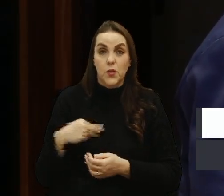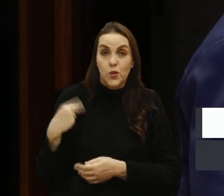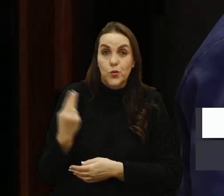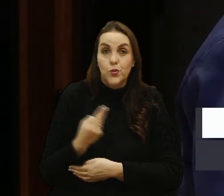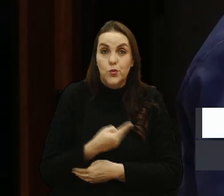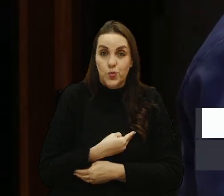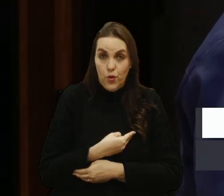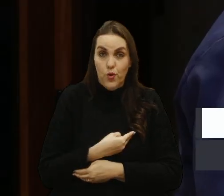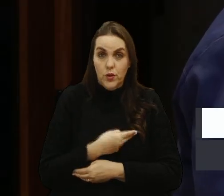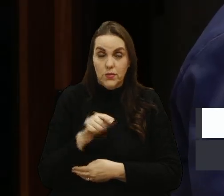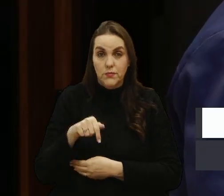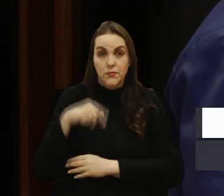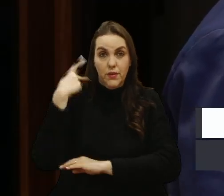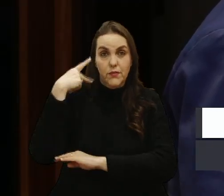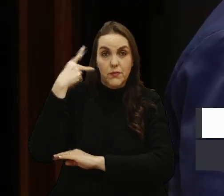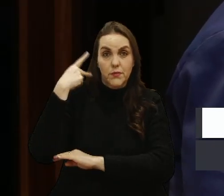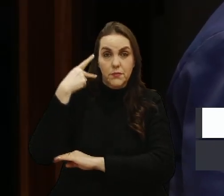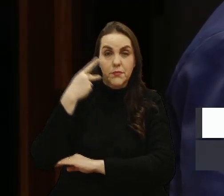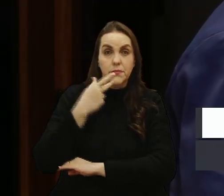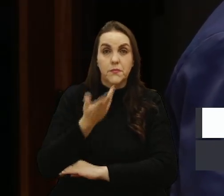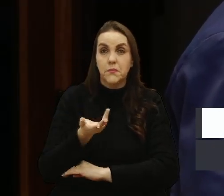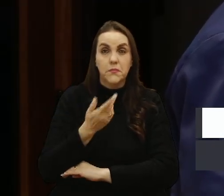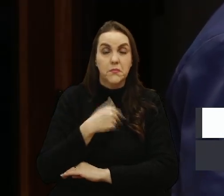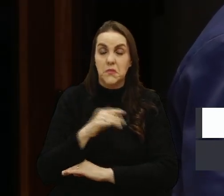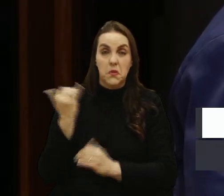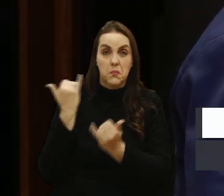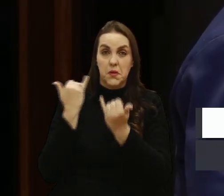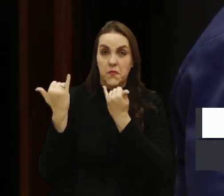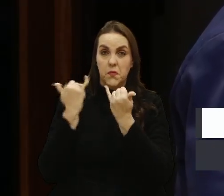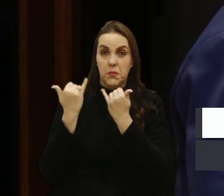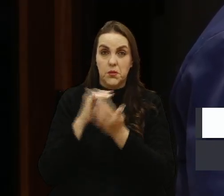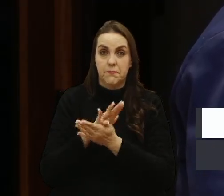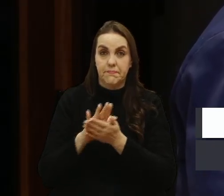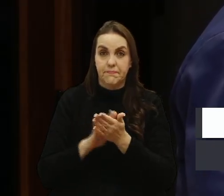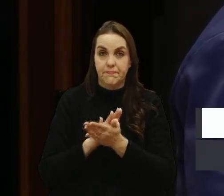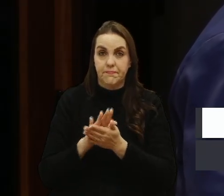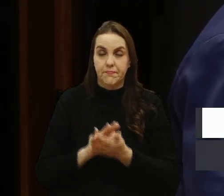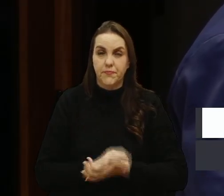nós, enquanto vereadores, não recebemos informações.